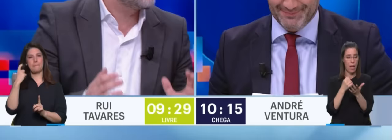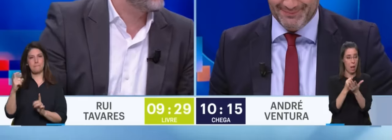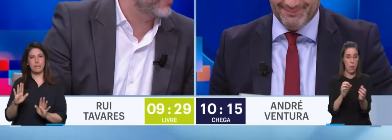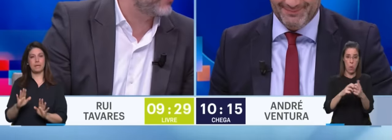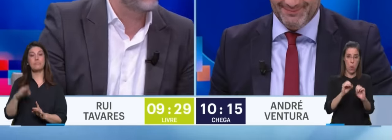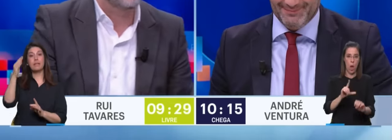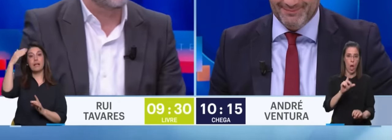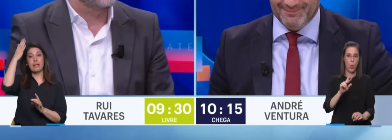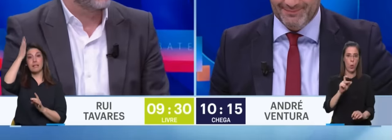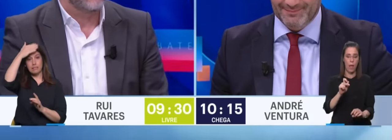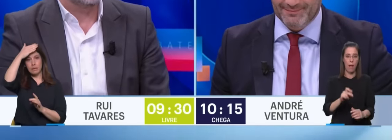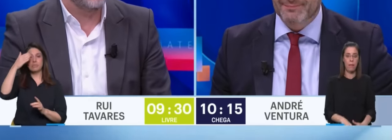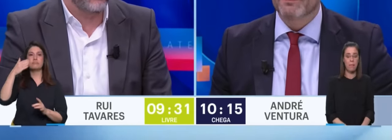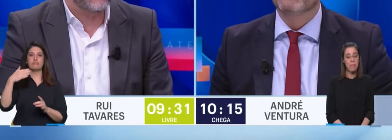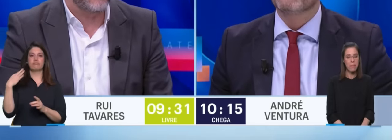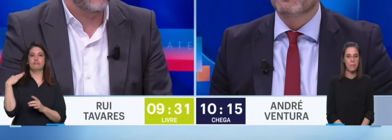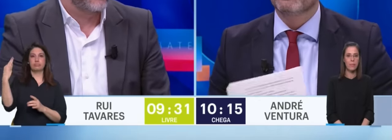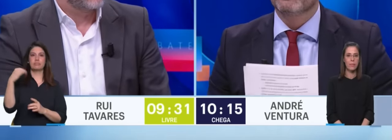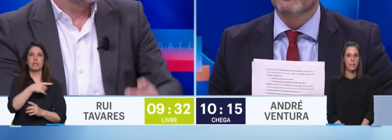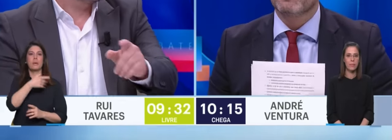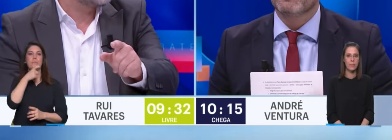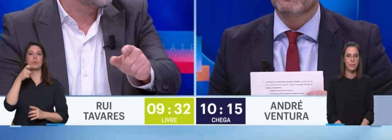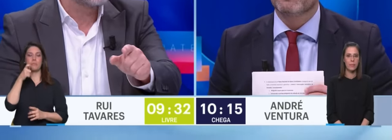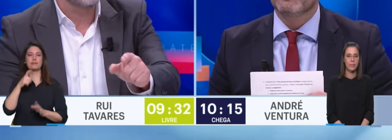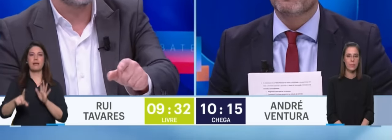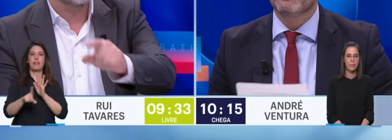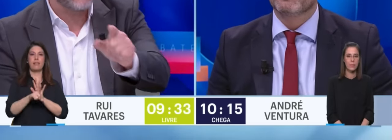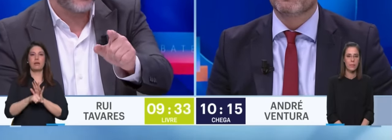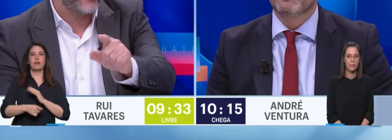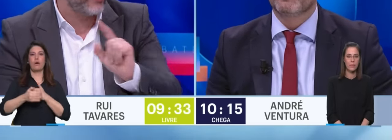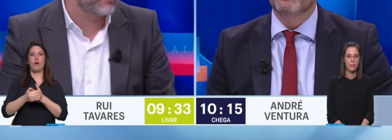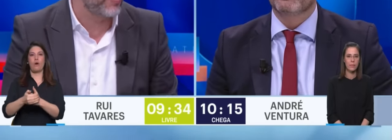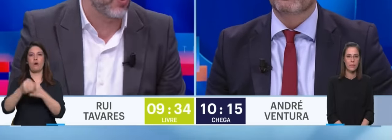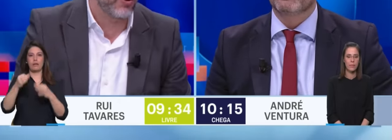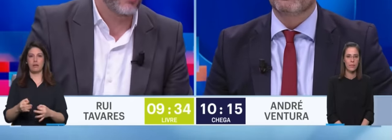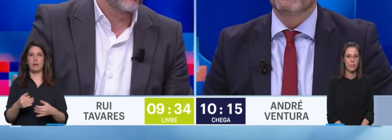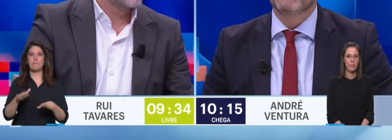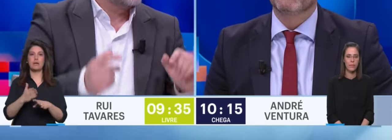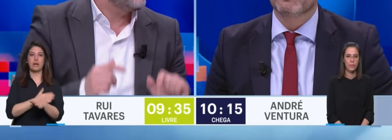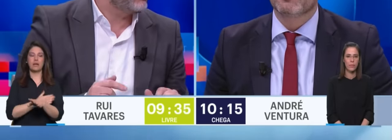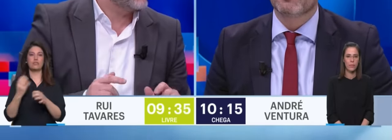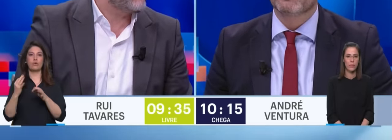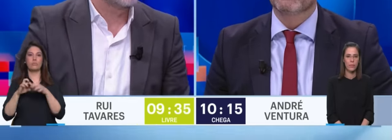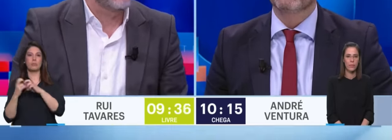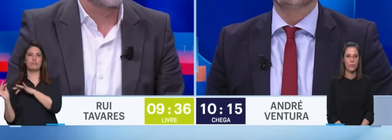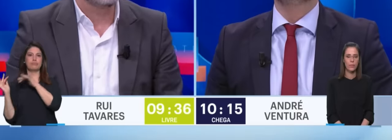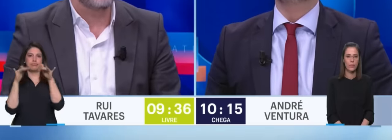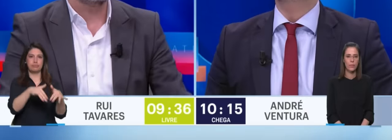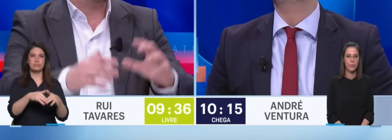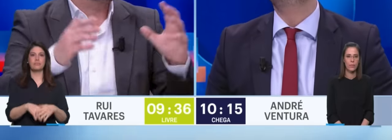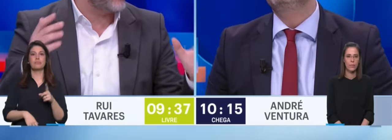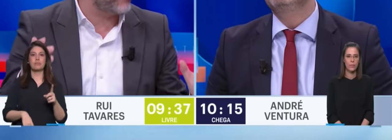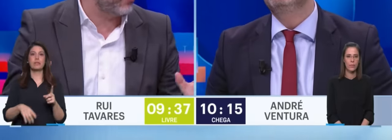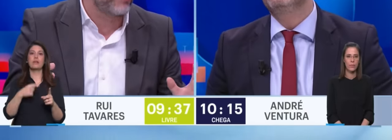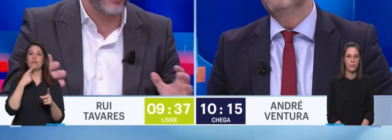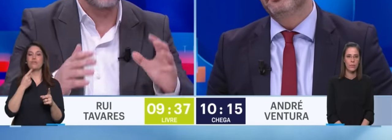trump foi eleito prometendo lei vem não saiu antes de escaque irarema foi eleito prometendo